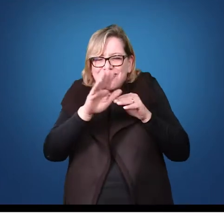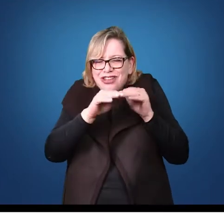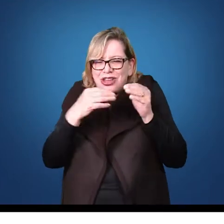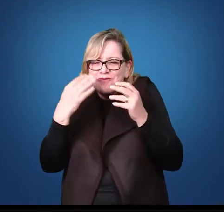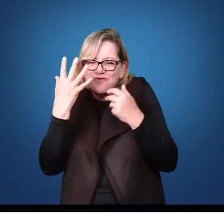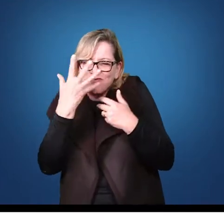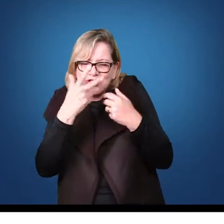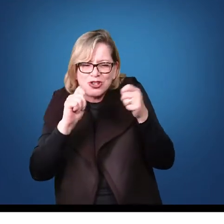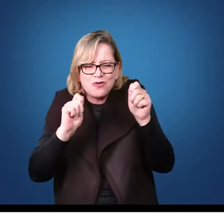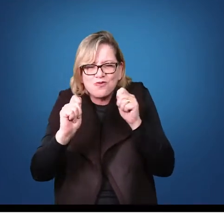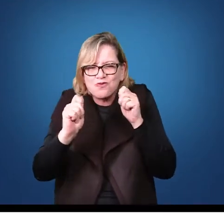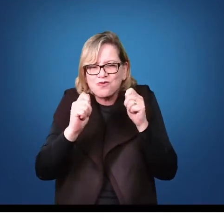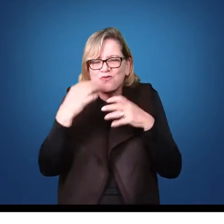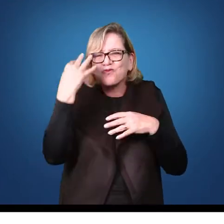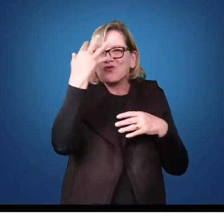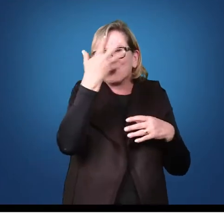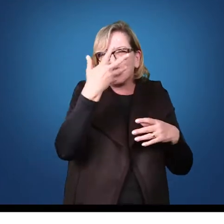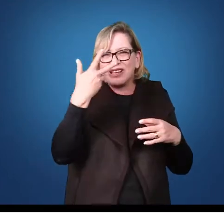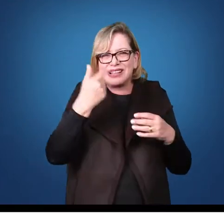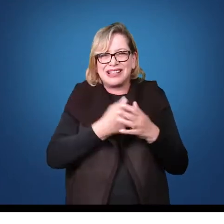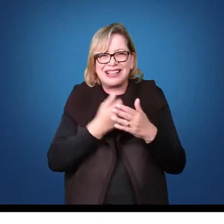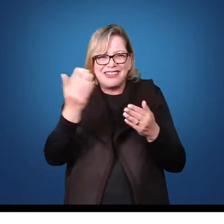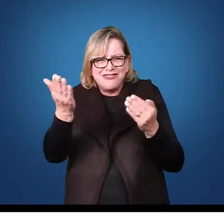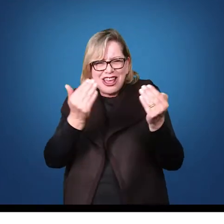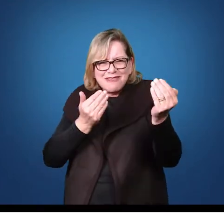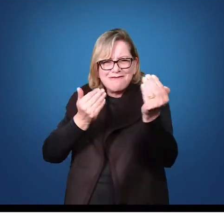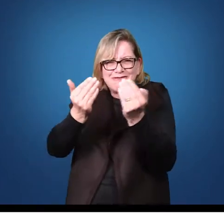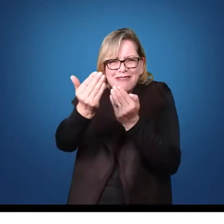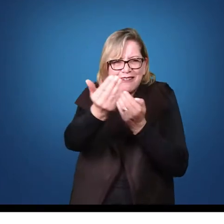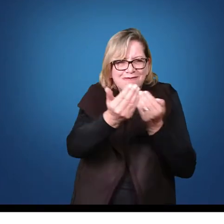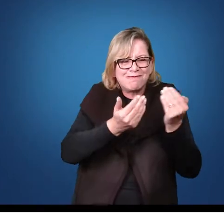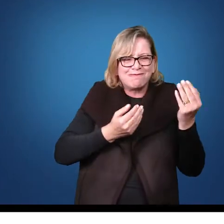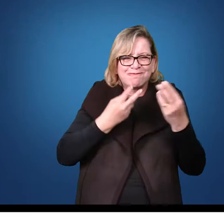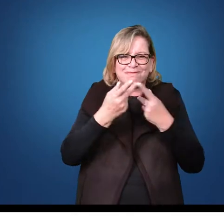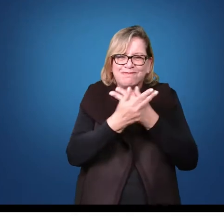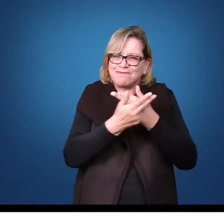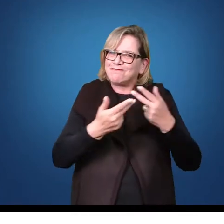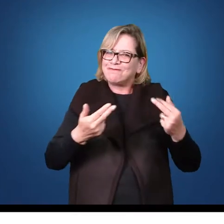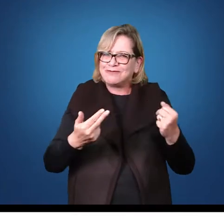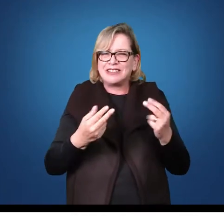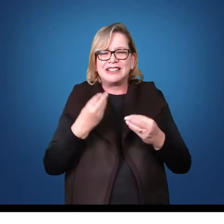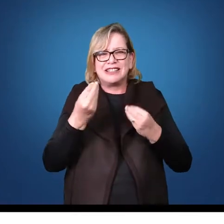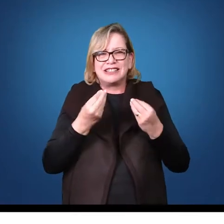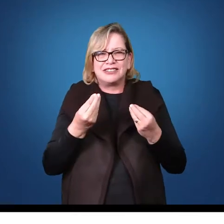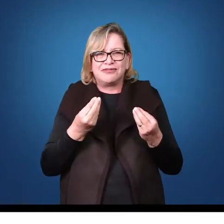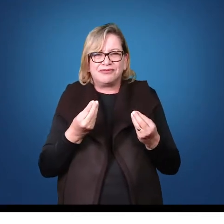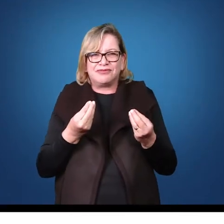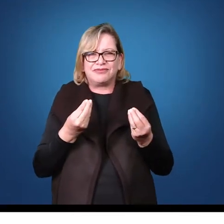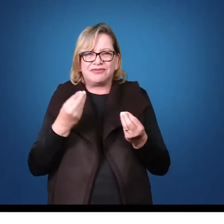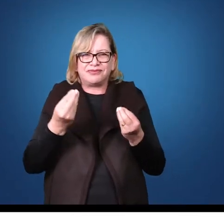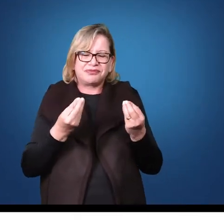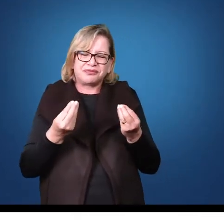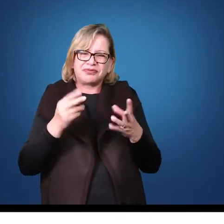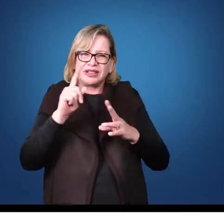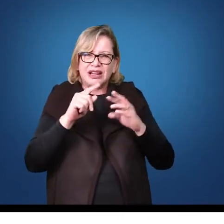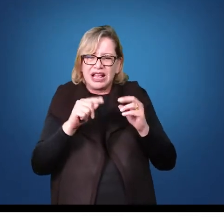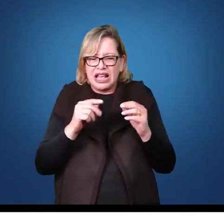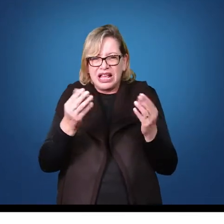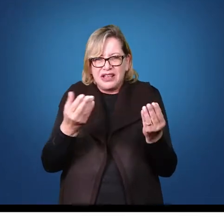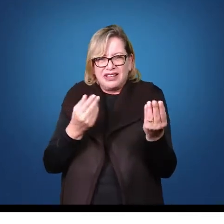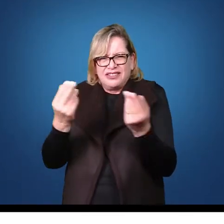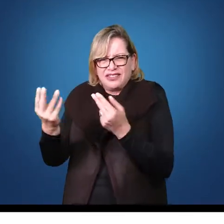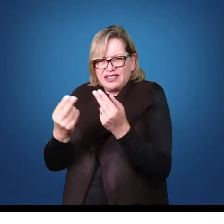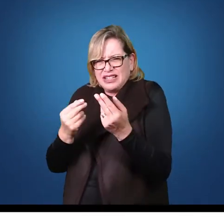Venha, mimizinho. Venha, mimi. Vem aqui, mimizinha. Aqui, vira pra